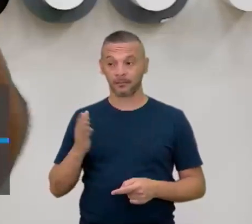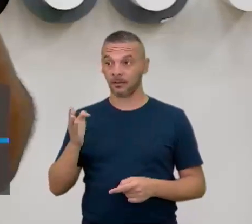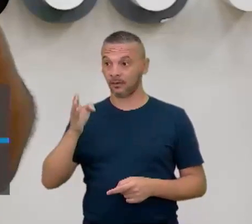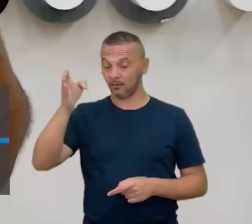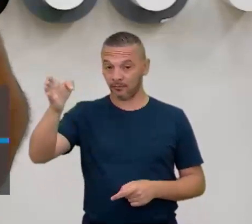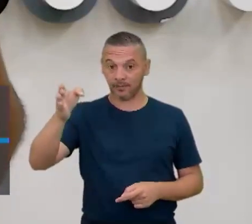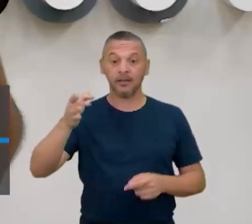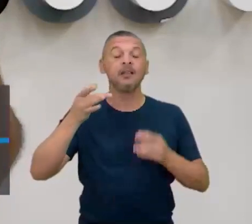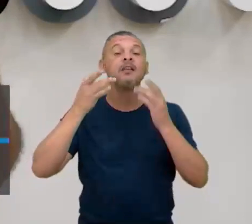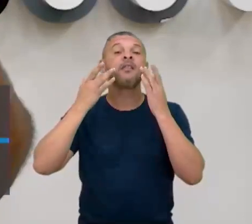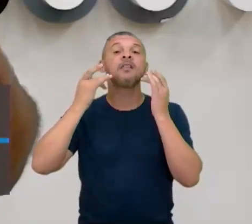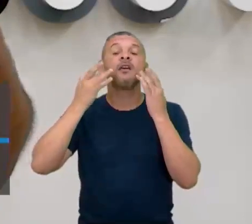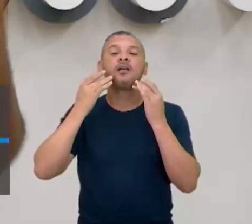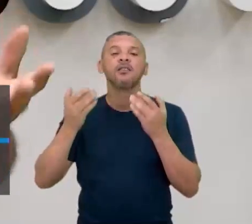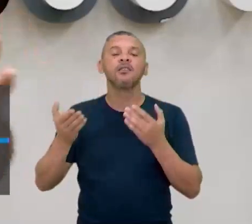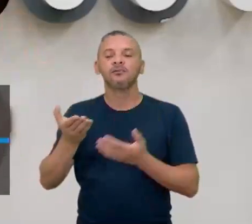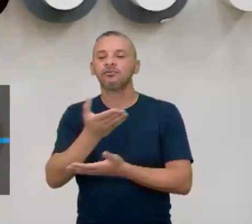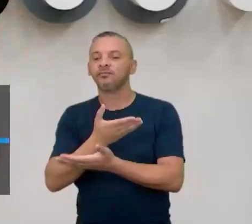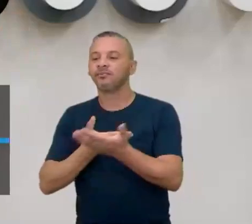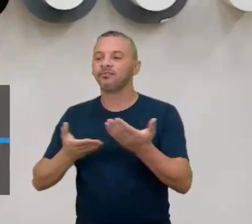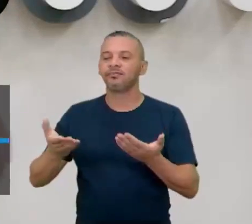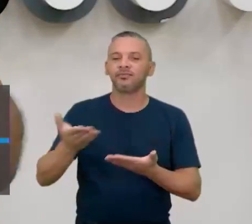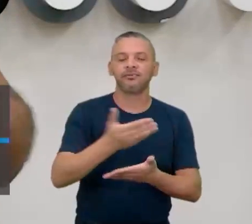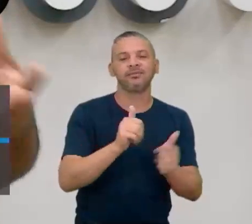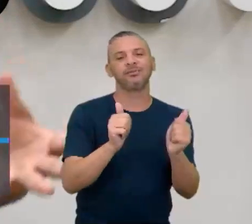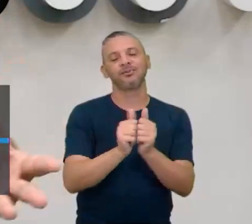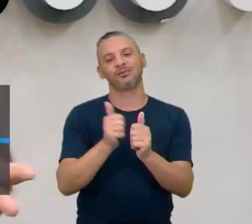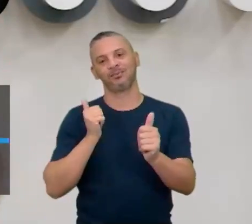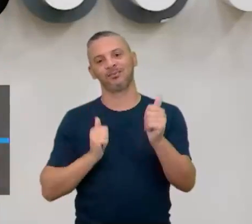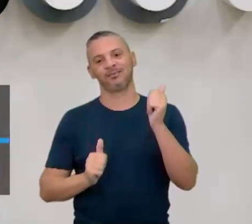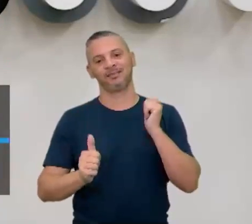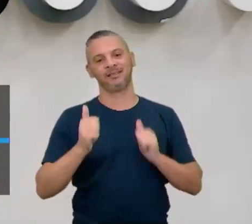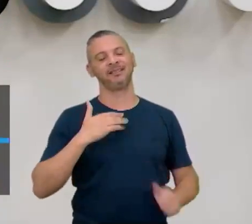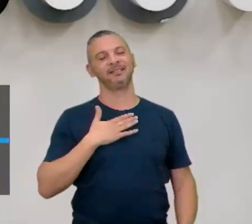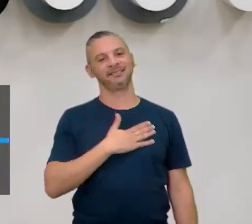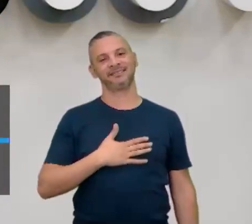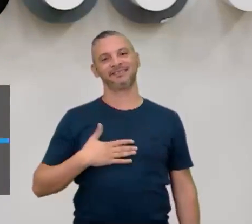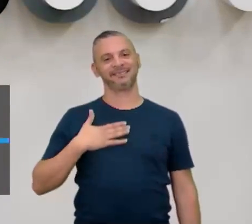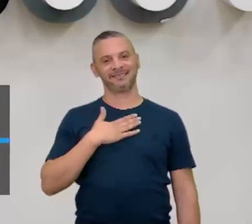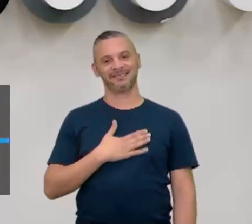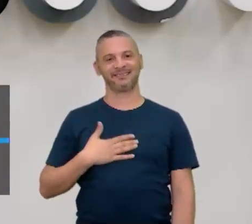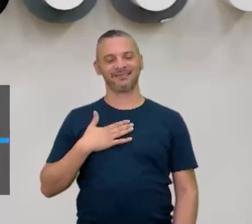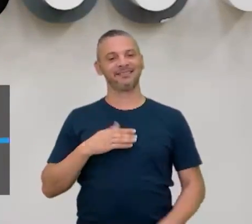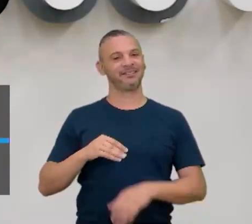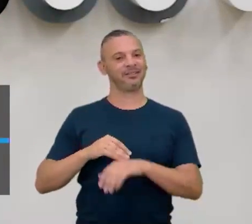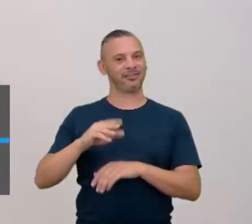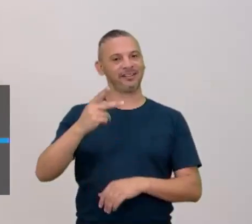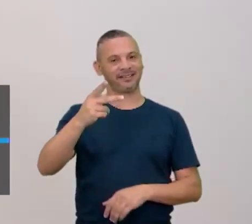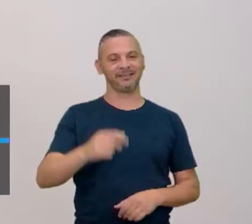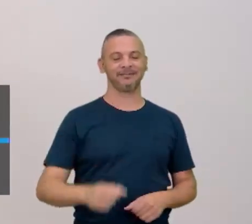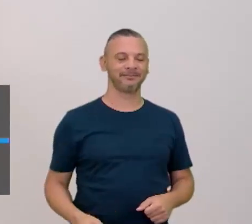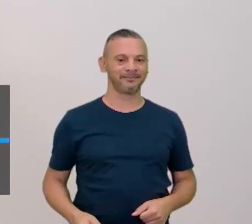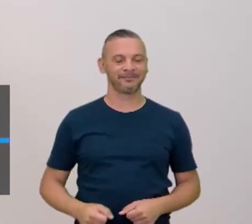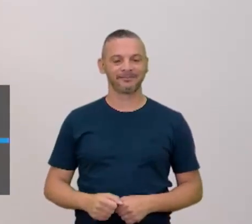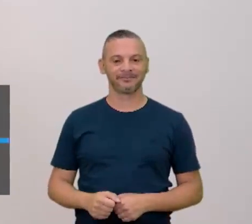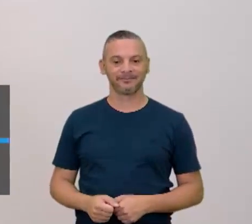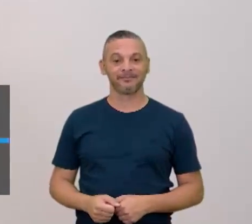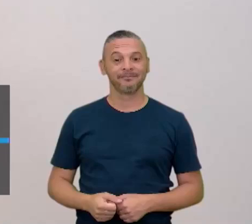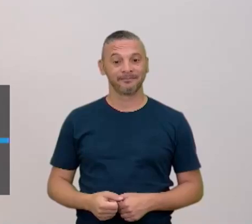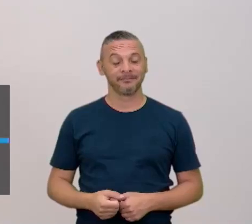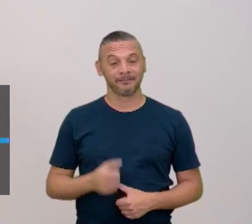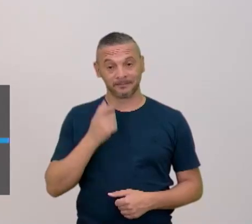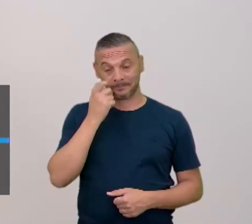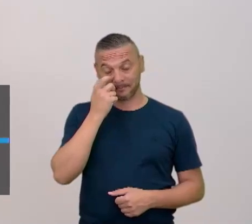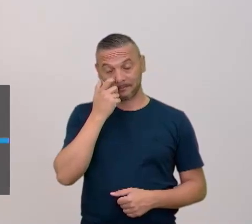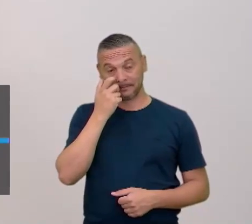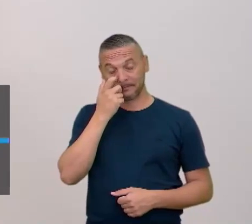teatro, troque com o ator, que eles vão ficar muito mais felizes e vai ser muito mais gostoso. É a dica que eu dou para vocês. Nossa, que legal.